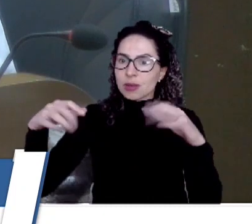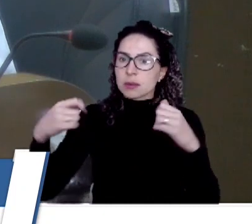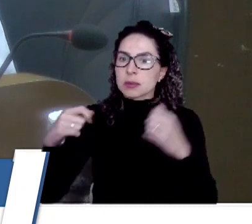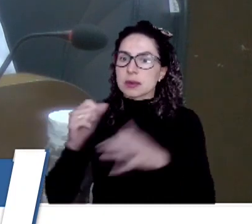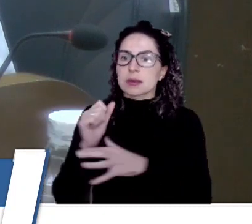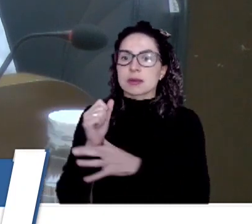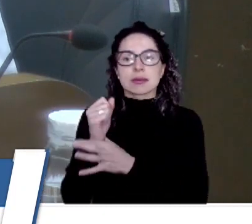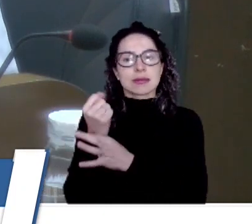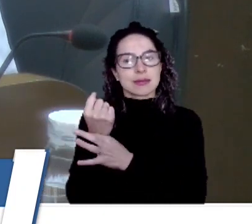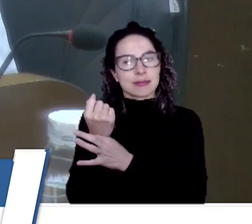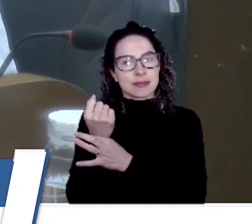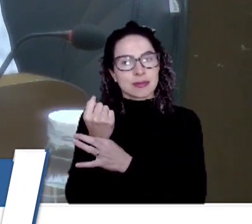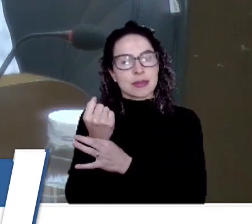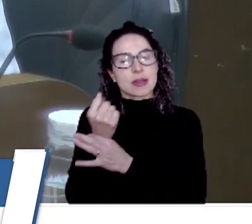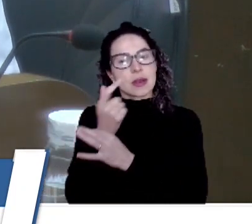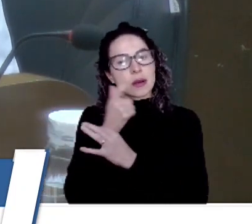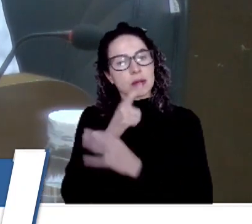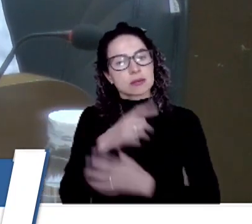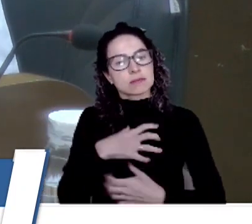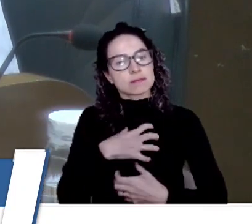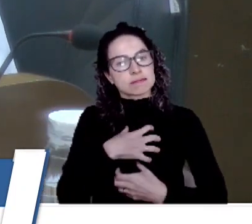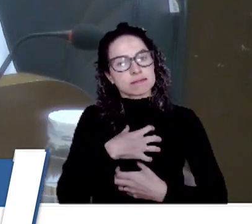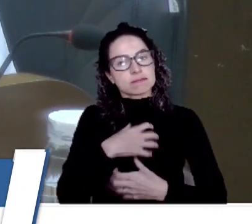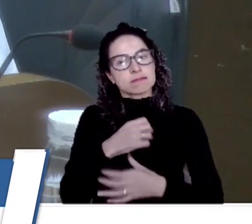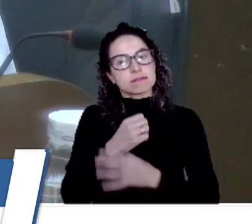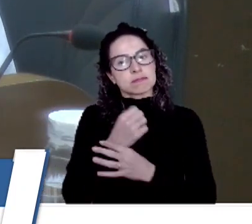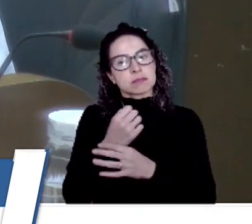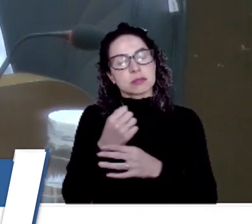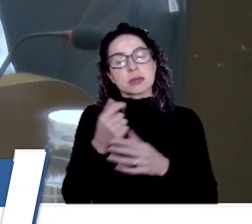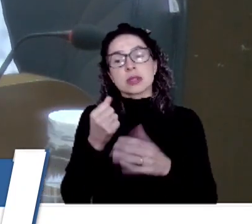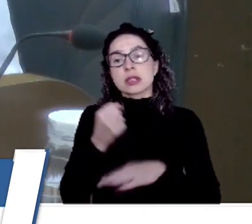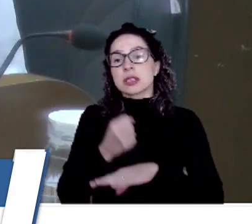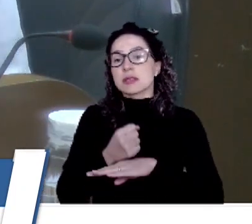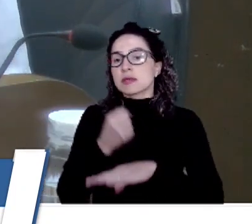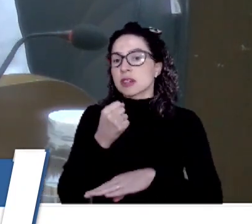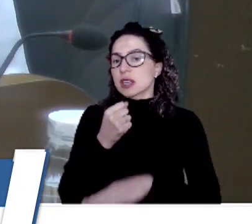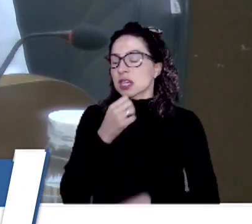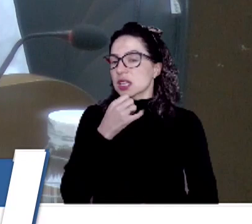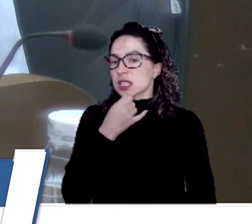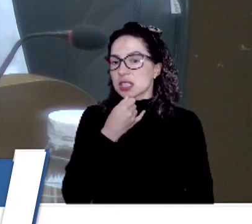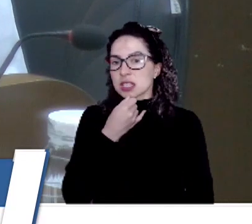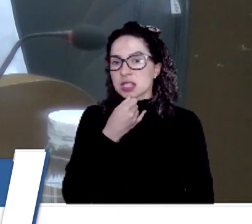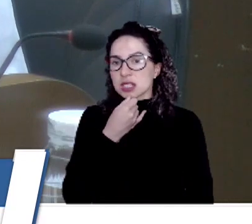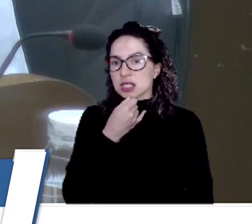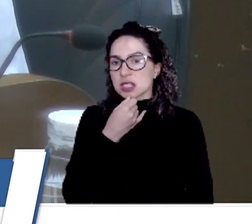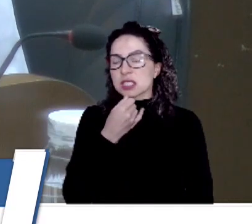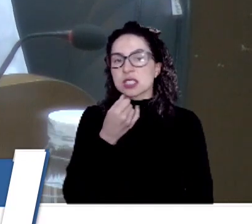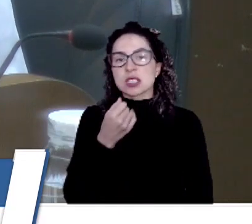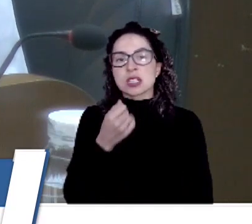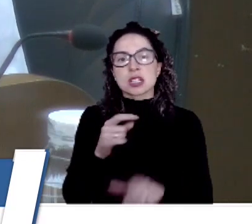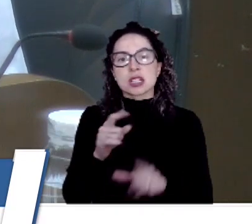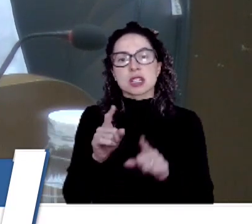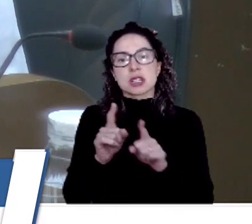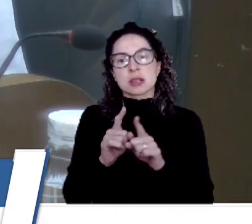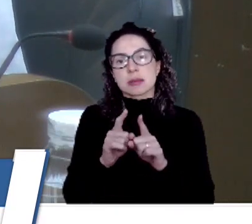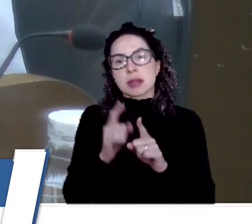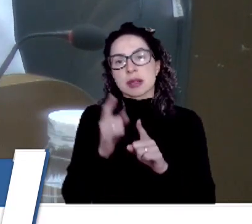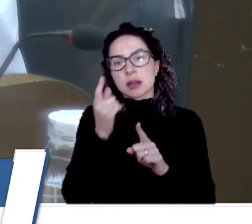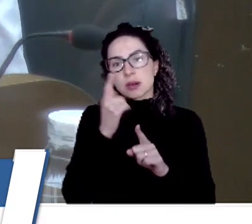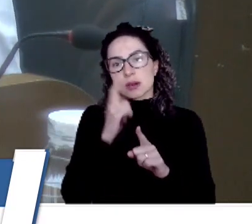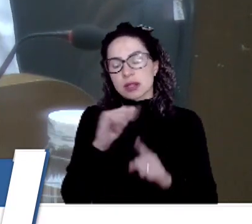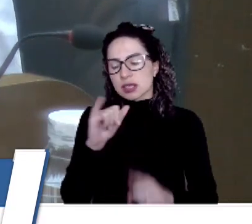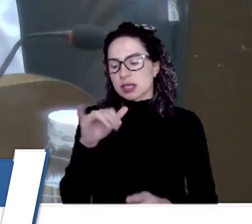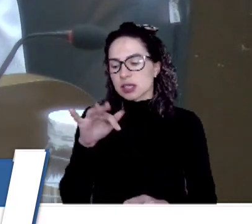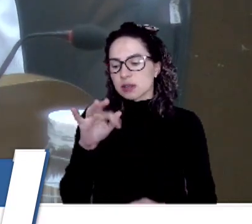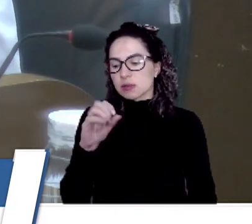segurança, traz conforto para as pessoas. E Franca, infelizmente, através do InfoSiga lá da